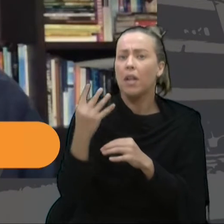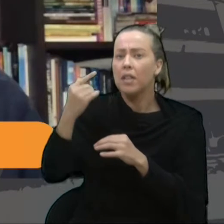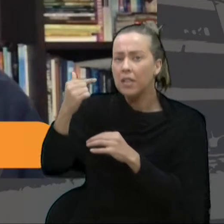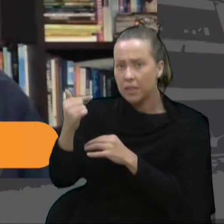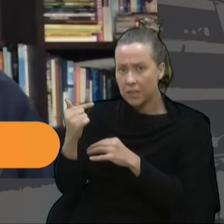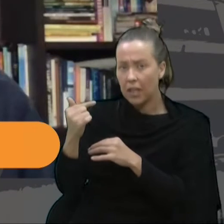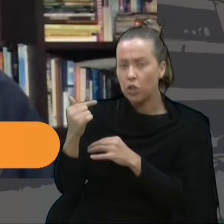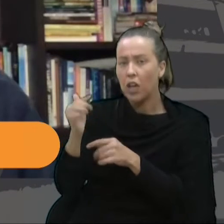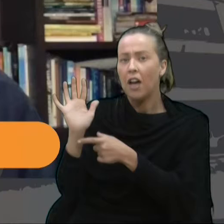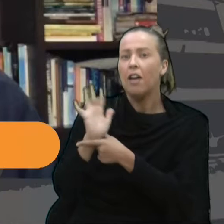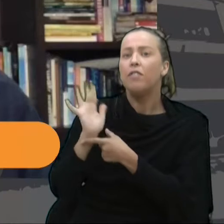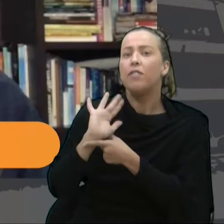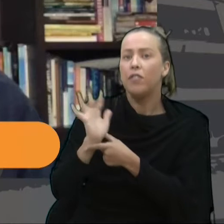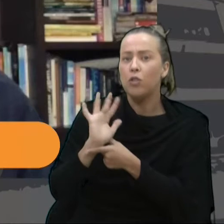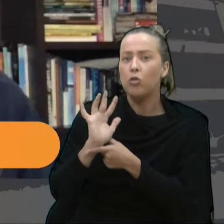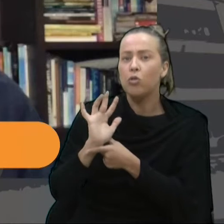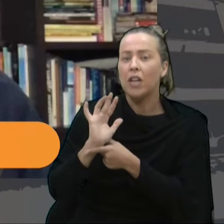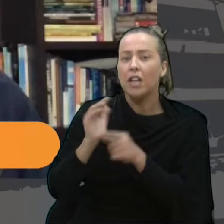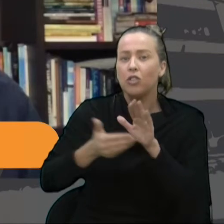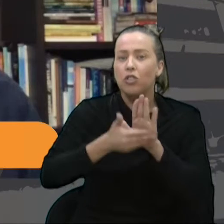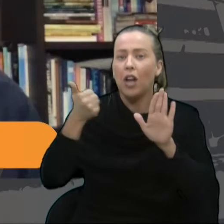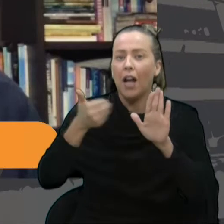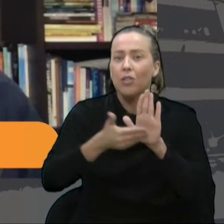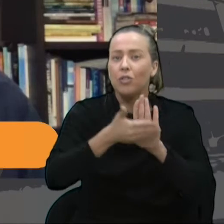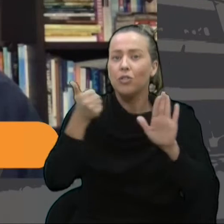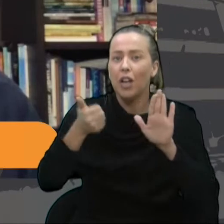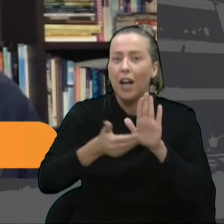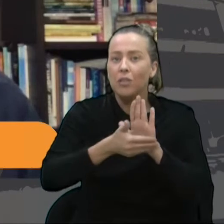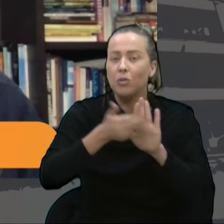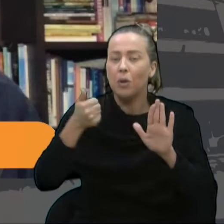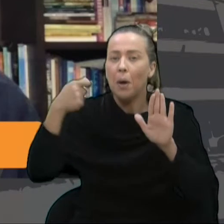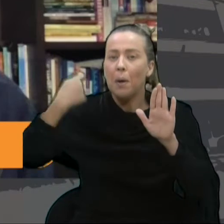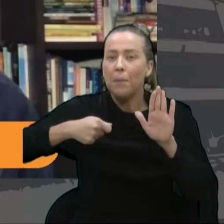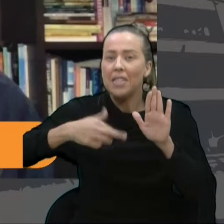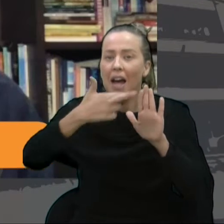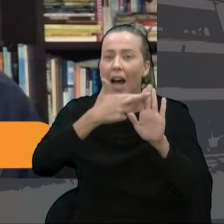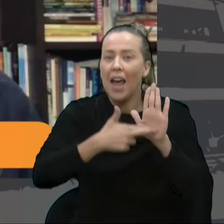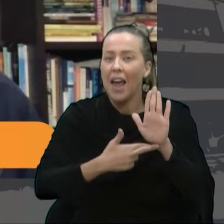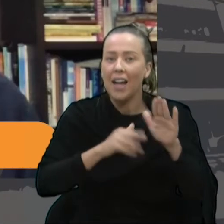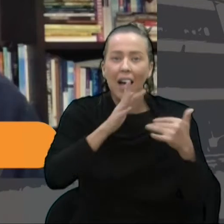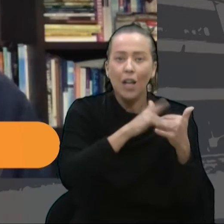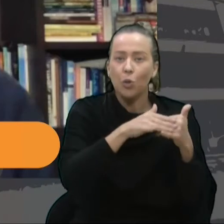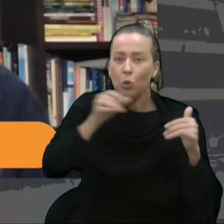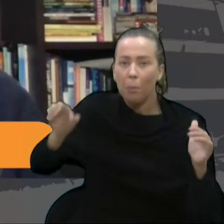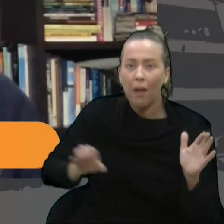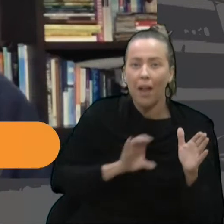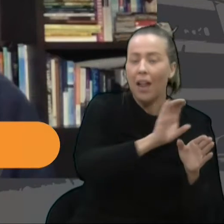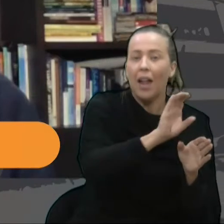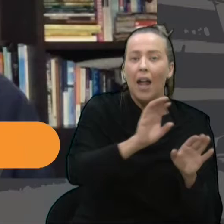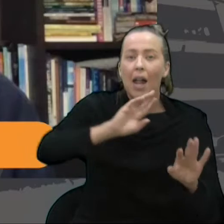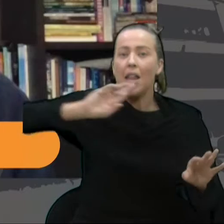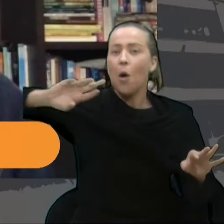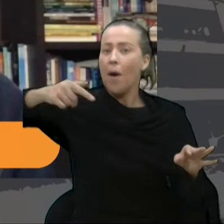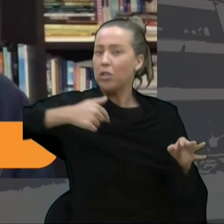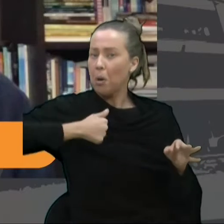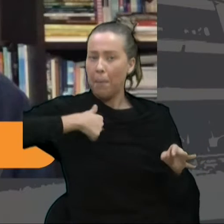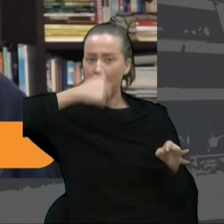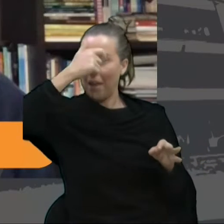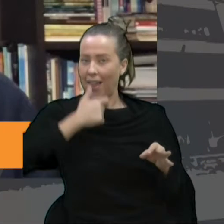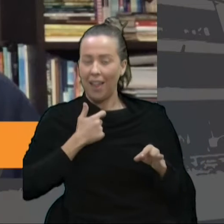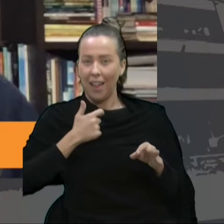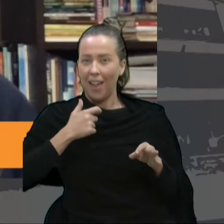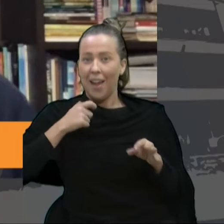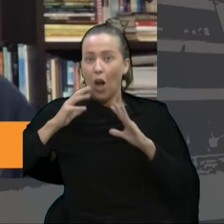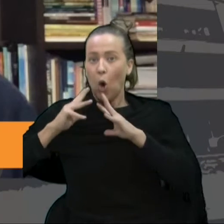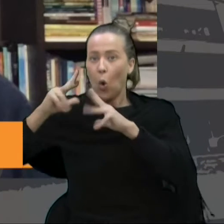447 vídeos deletados para se enquadrar nas regras do YouTube. Não é só para mim, é para todo mundo que está no YouTube. Né?